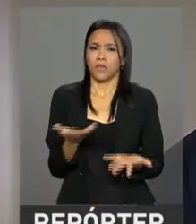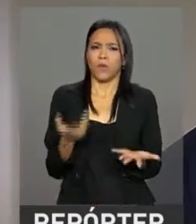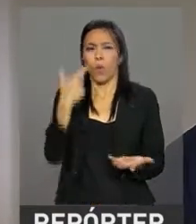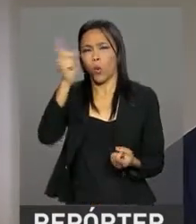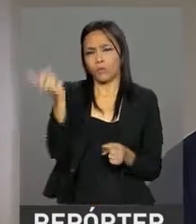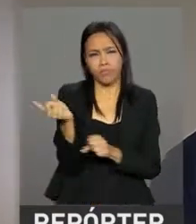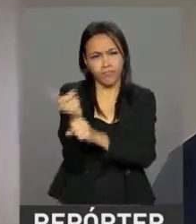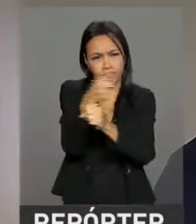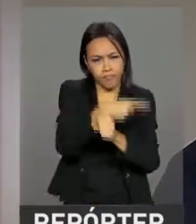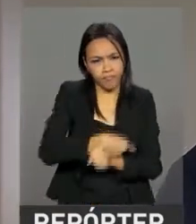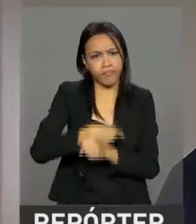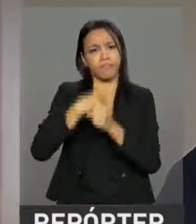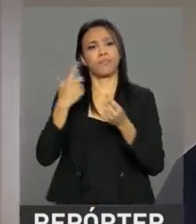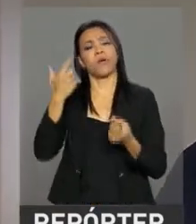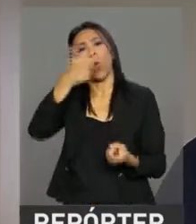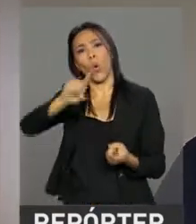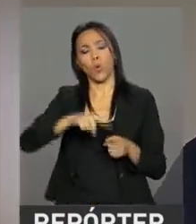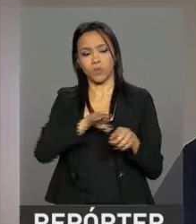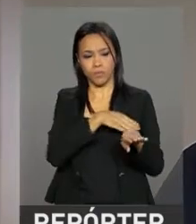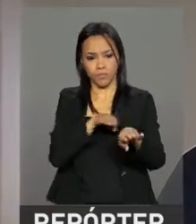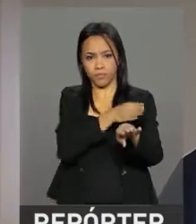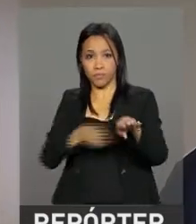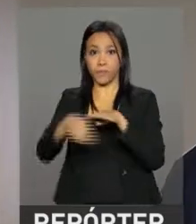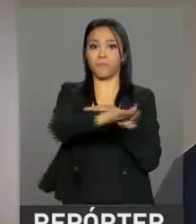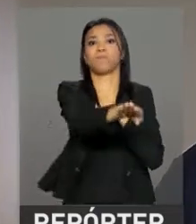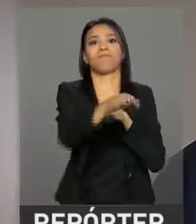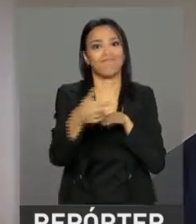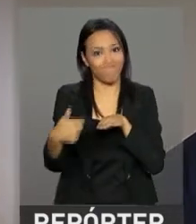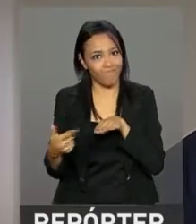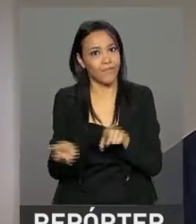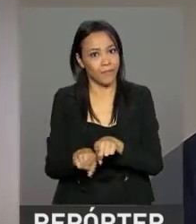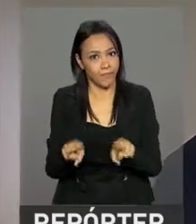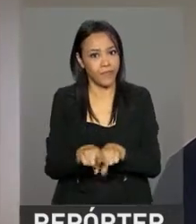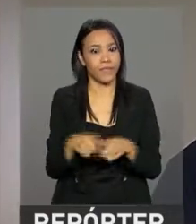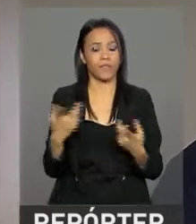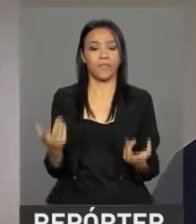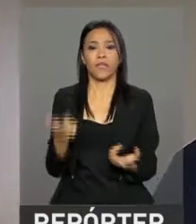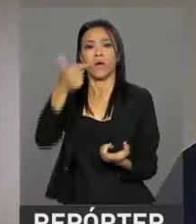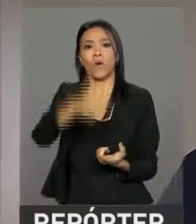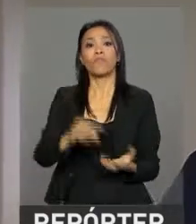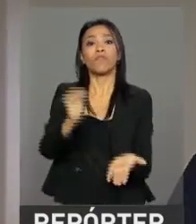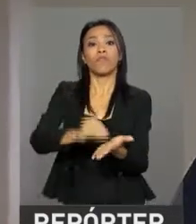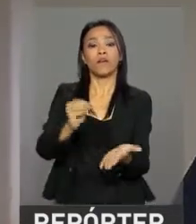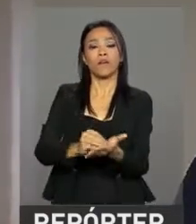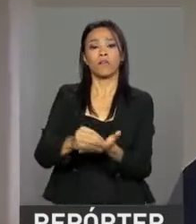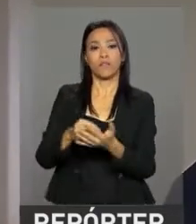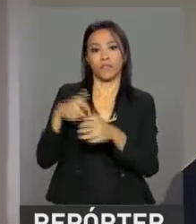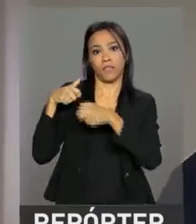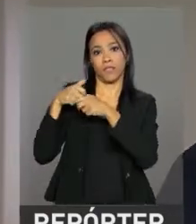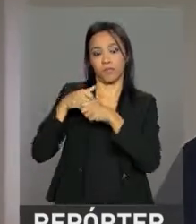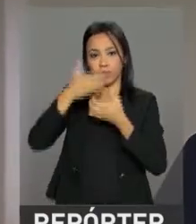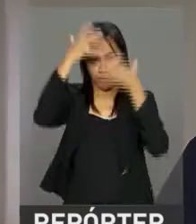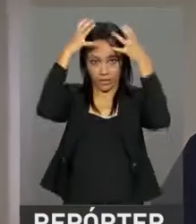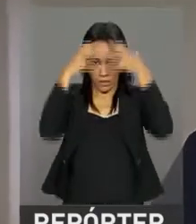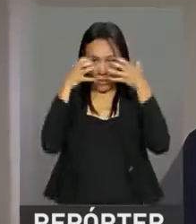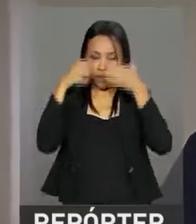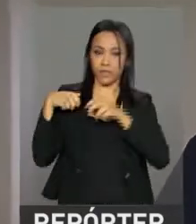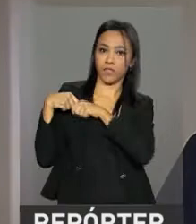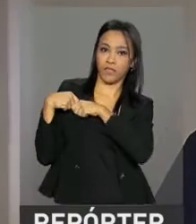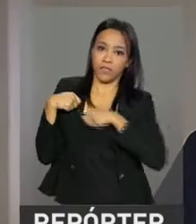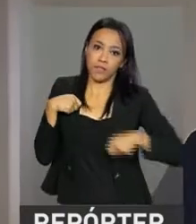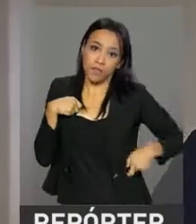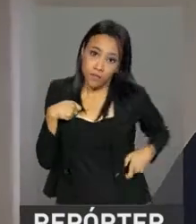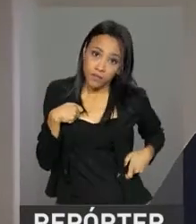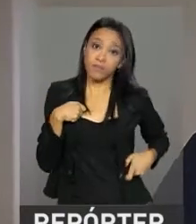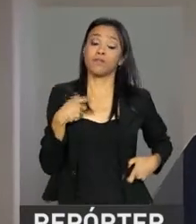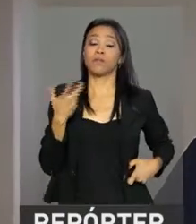excesso de velocidade, nós temos a ultrapassagem indevida, a falta de itens de segurança, como capacete, cinto de segurança, né?